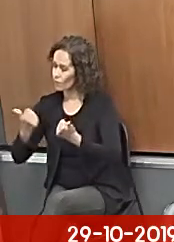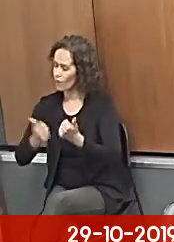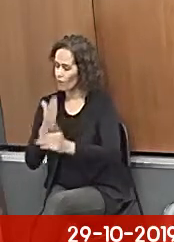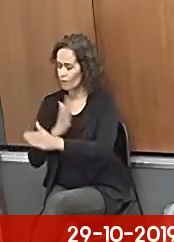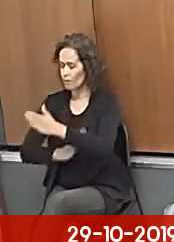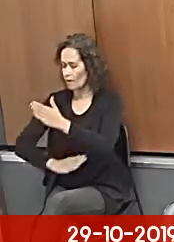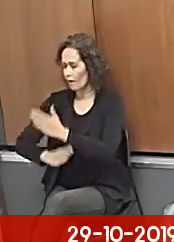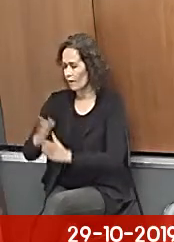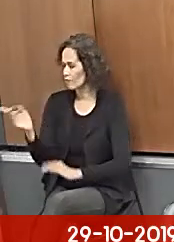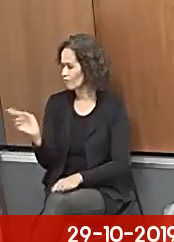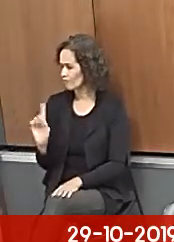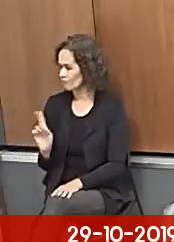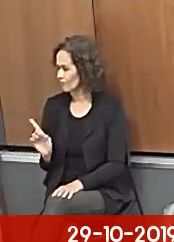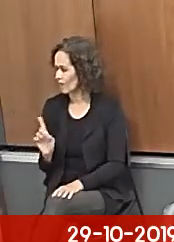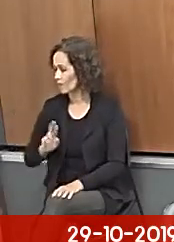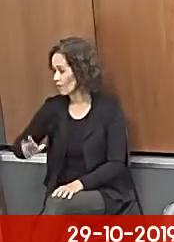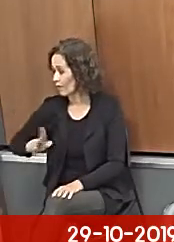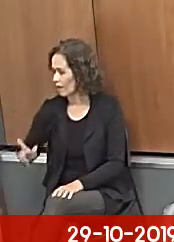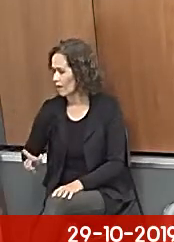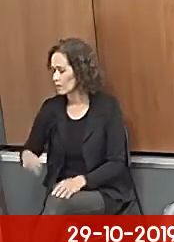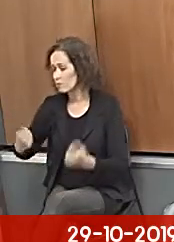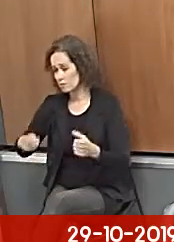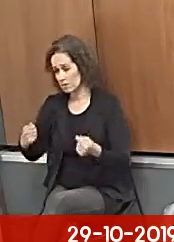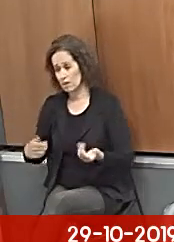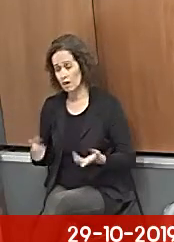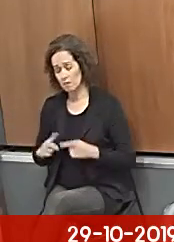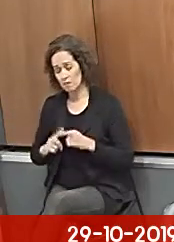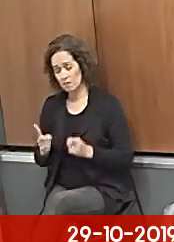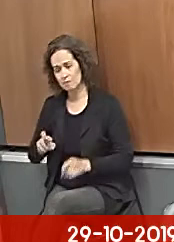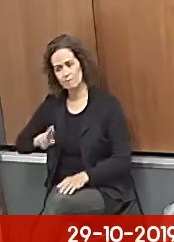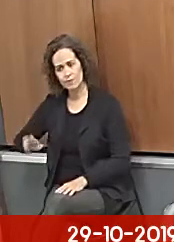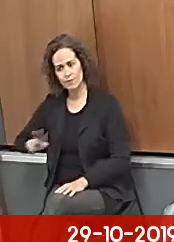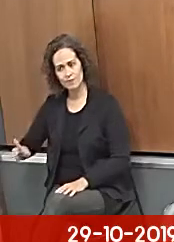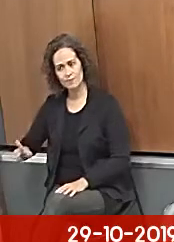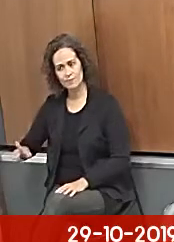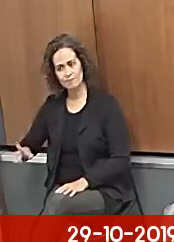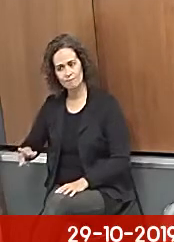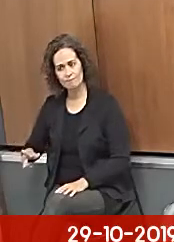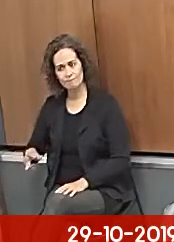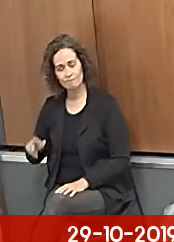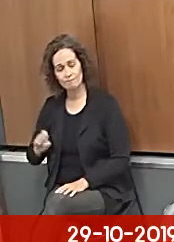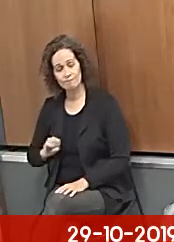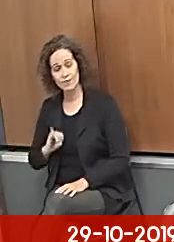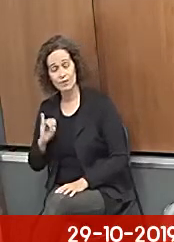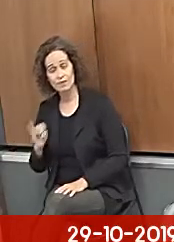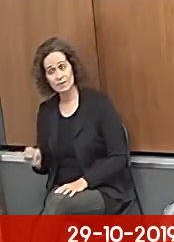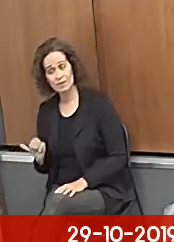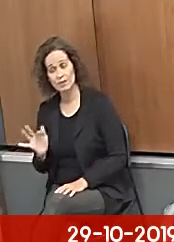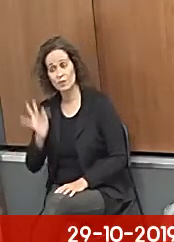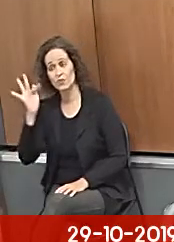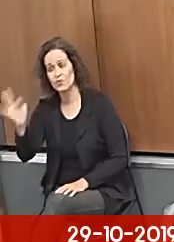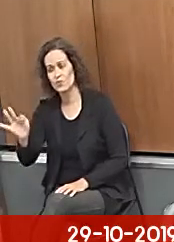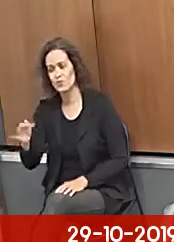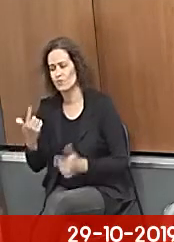paralímpico. E deveria ser. Mas vai que não seja no futuro.